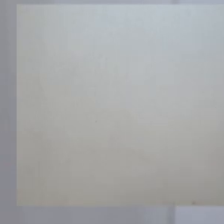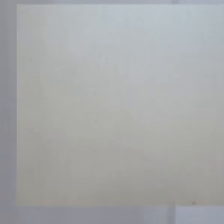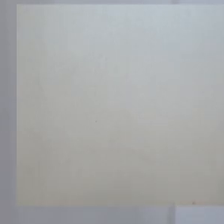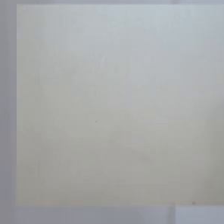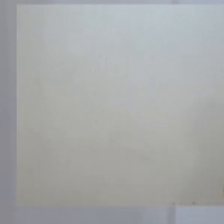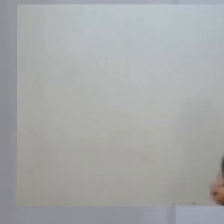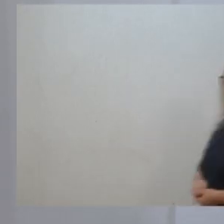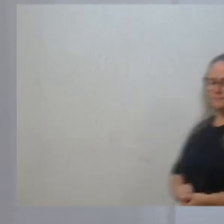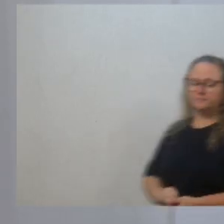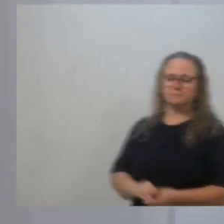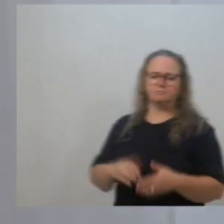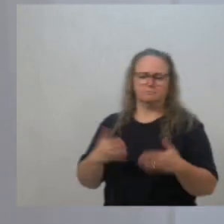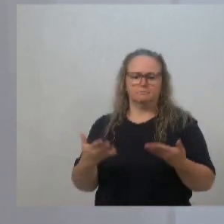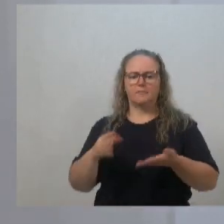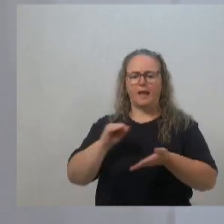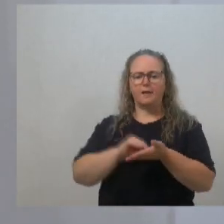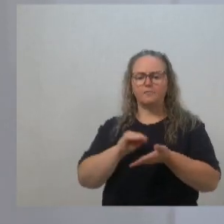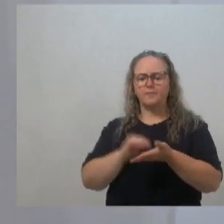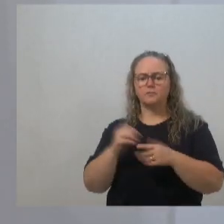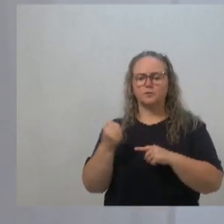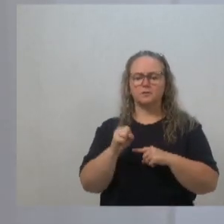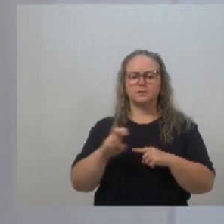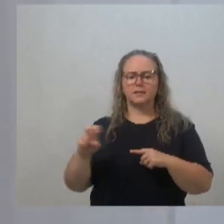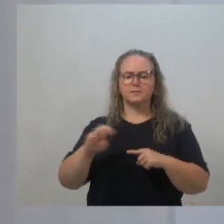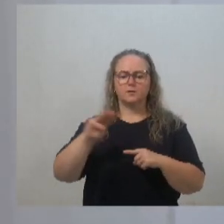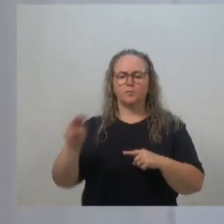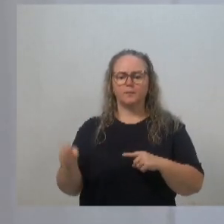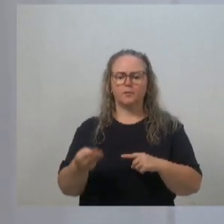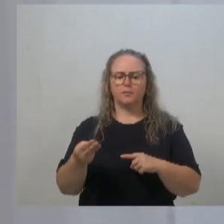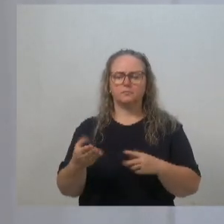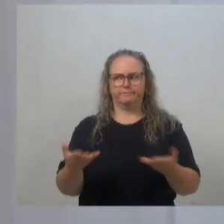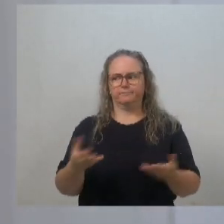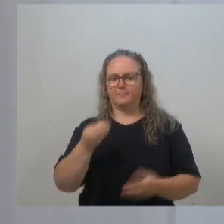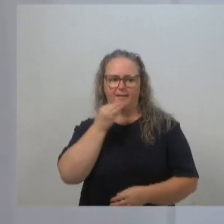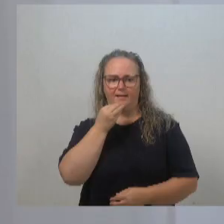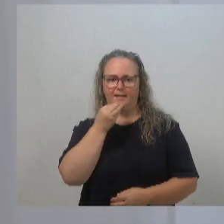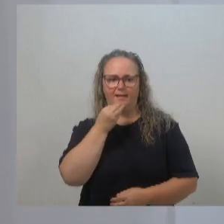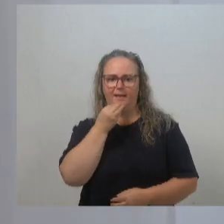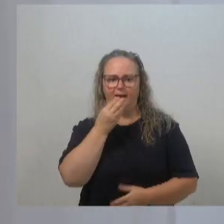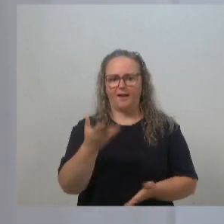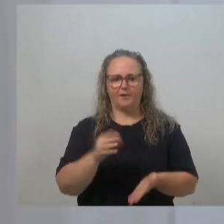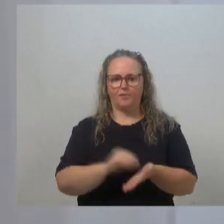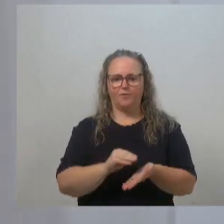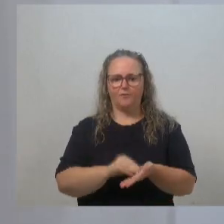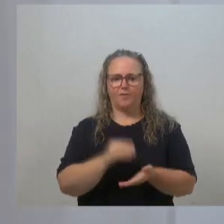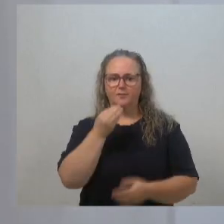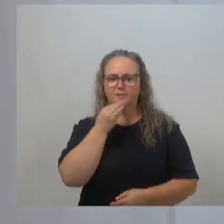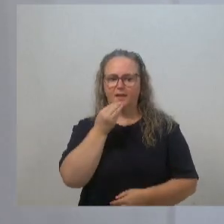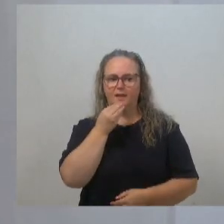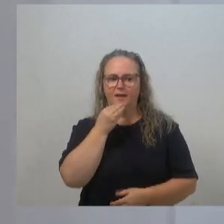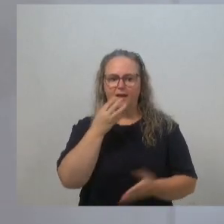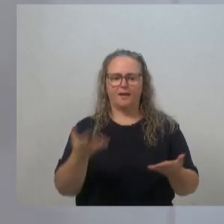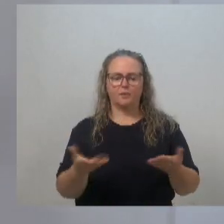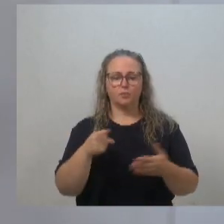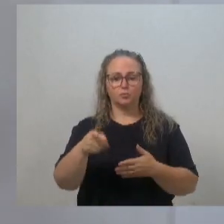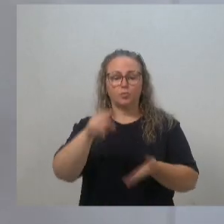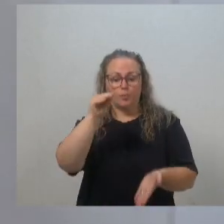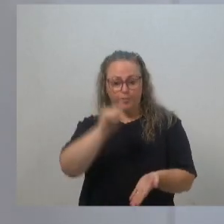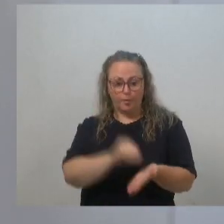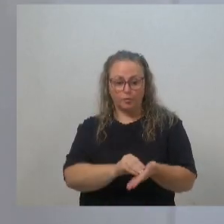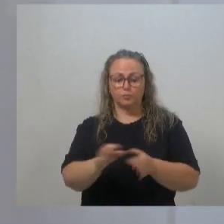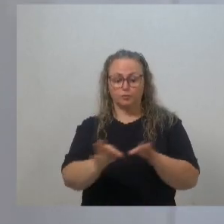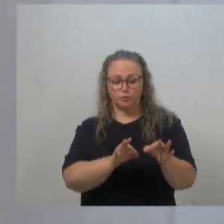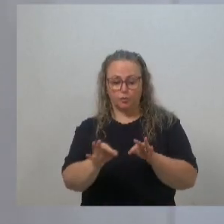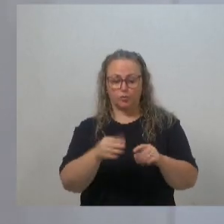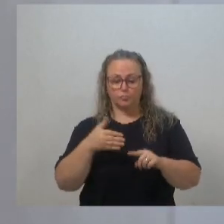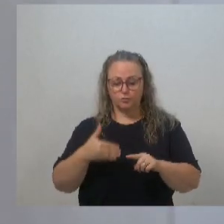porque está faltando 85 milhões de reais. É óbvio que vai faltar 85 milhões de reais. Se você colocou lá no seu planejamento que